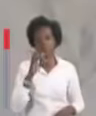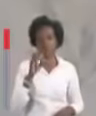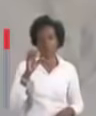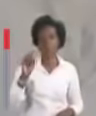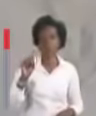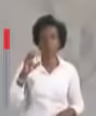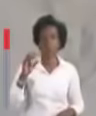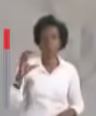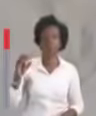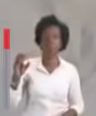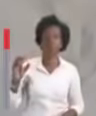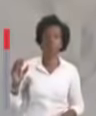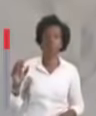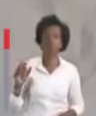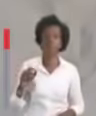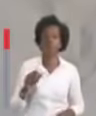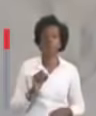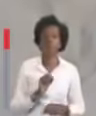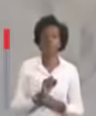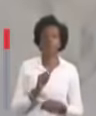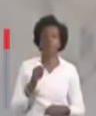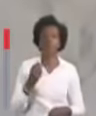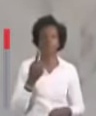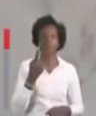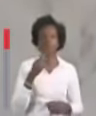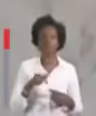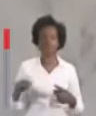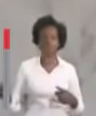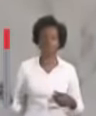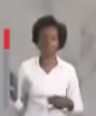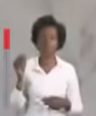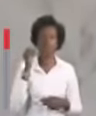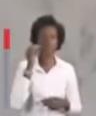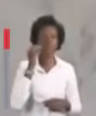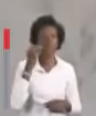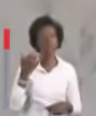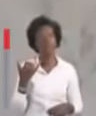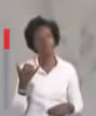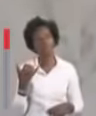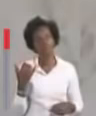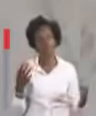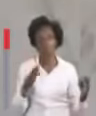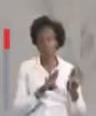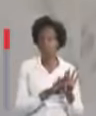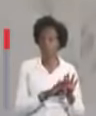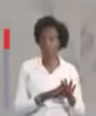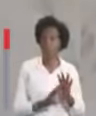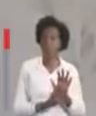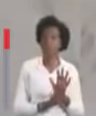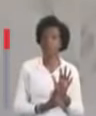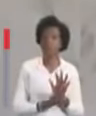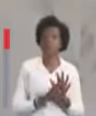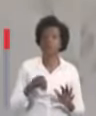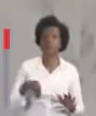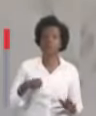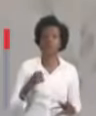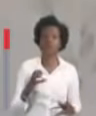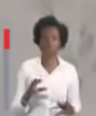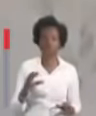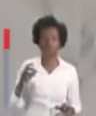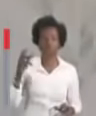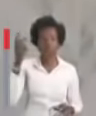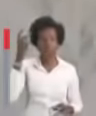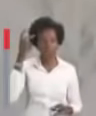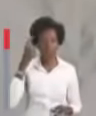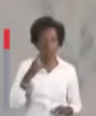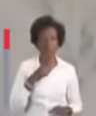e ele fica uma semana tentando uma ligação e eles fecharam aqui a representação do MEC que existia em